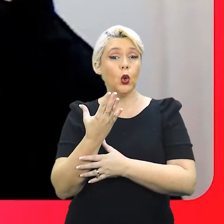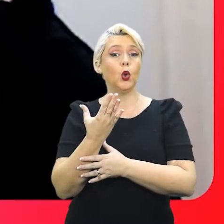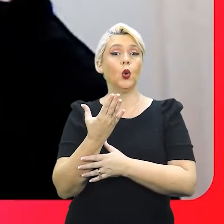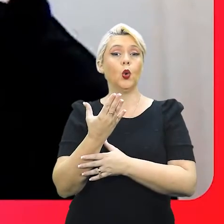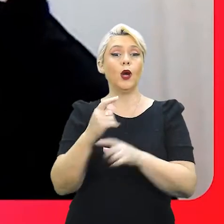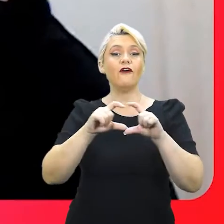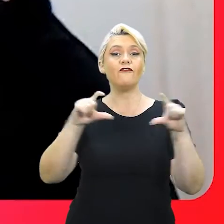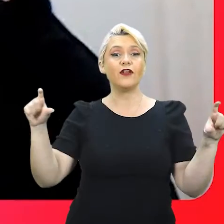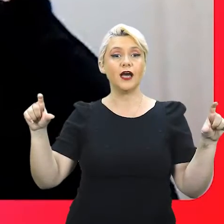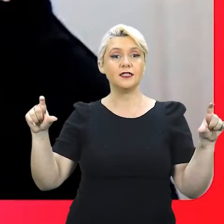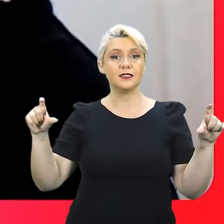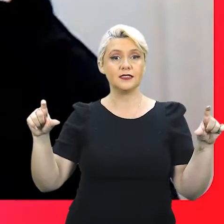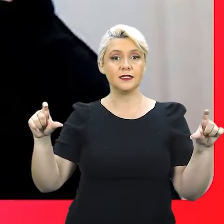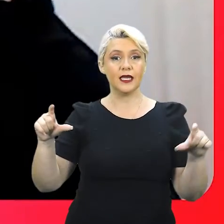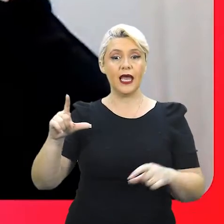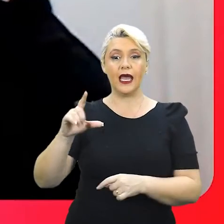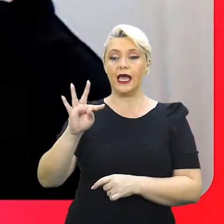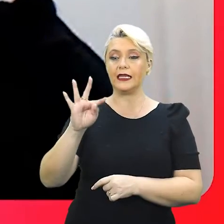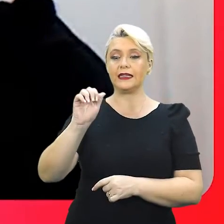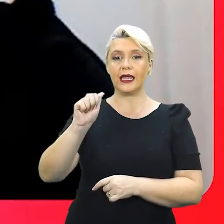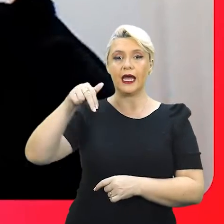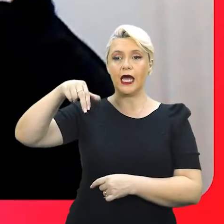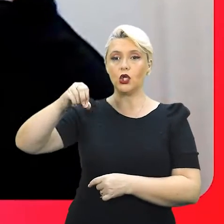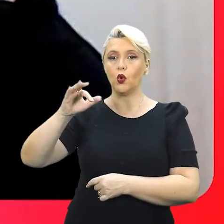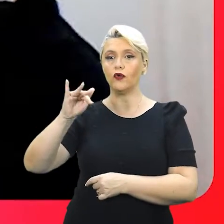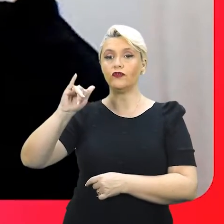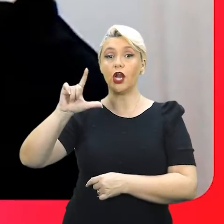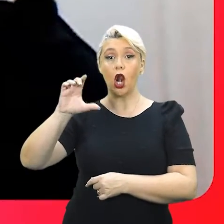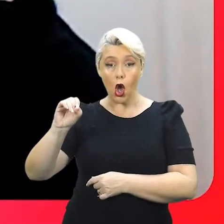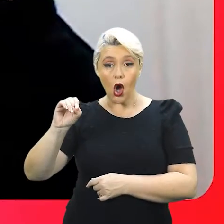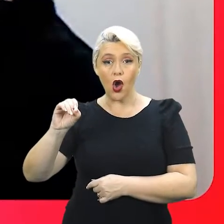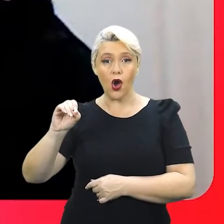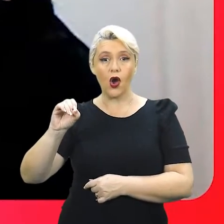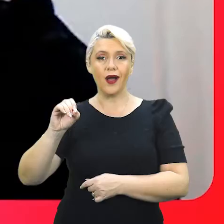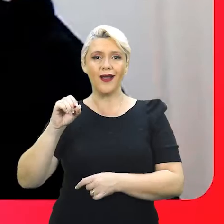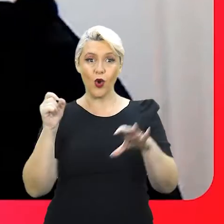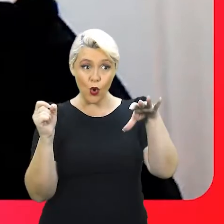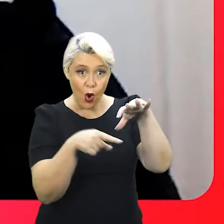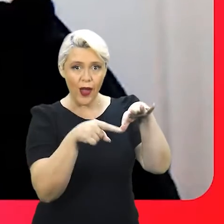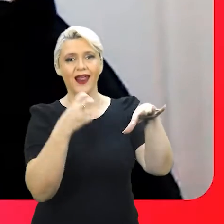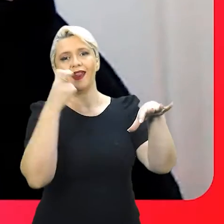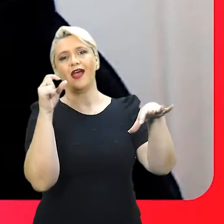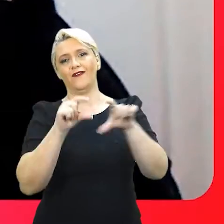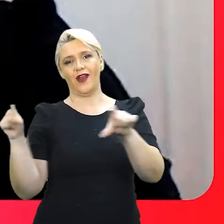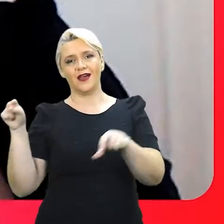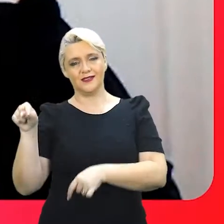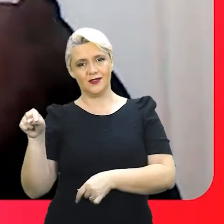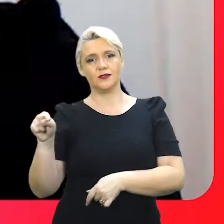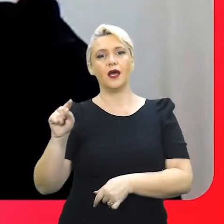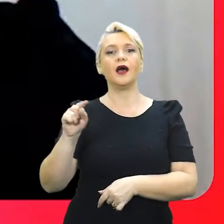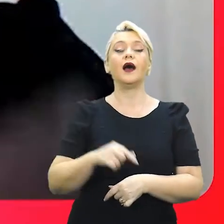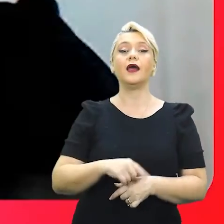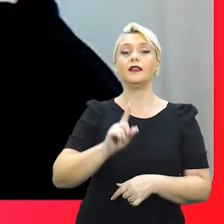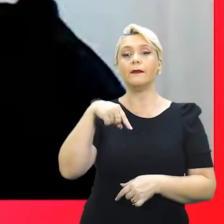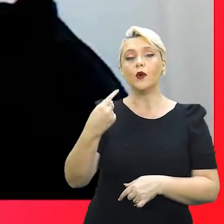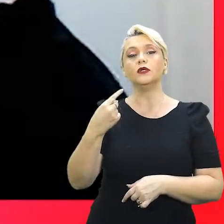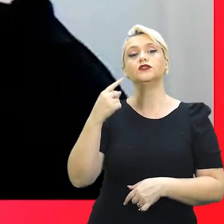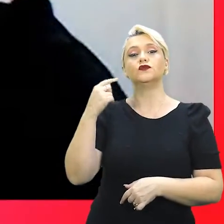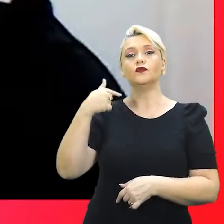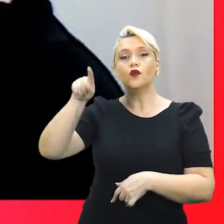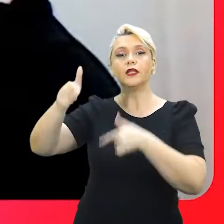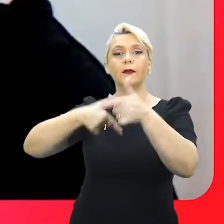o bordão tá no filó, o gol dele, Uhum, ele gritava tá no filó. sim. Depois ele foi trabalhar na Rede Globo